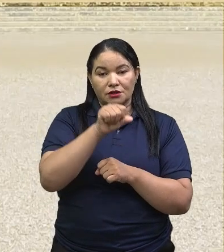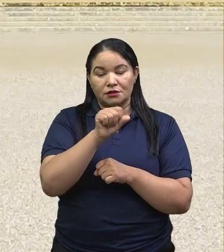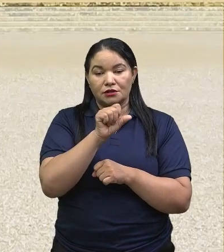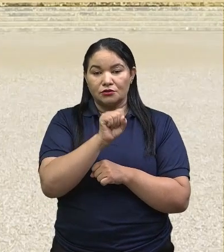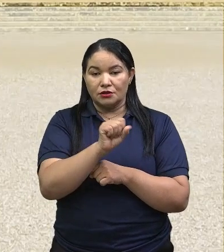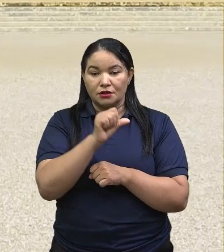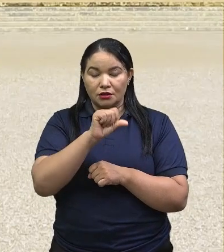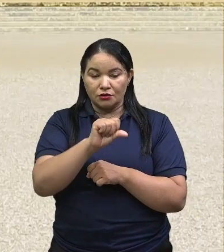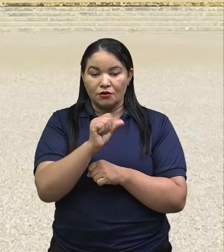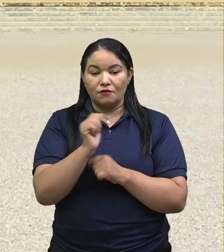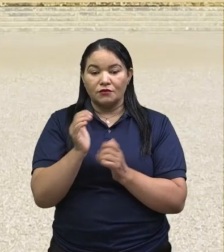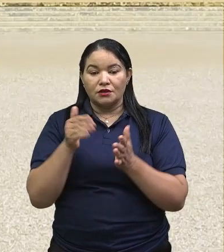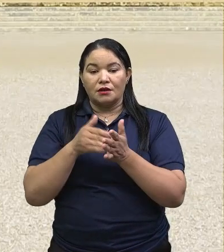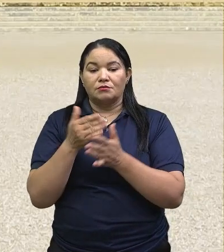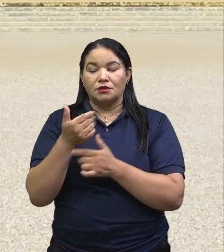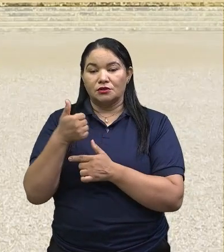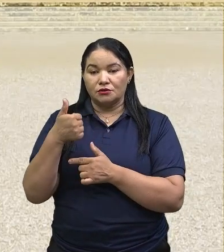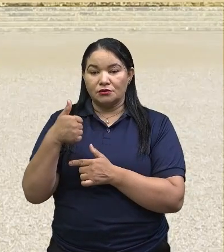1789 e